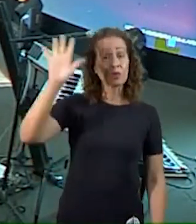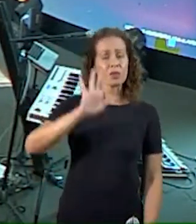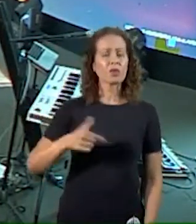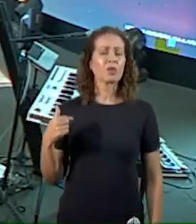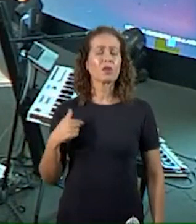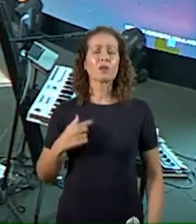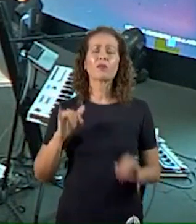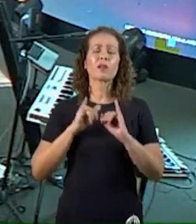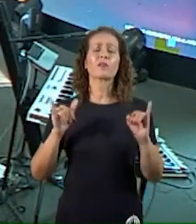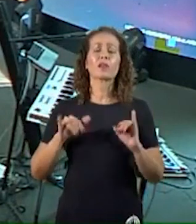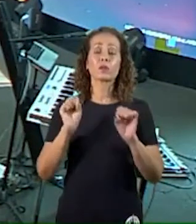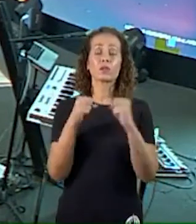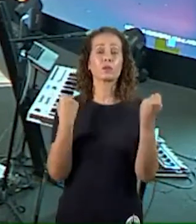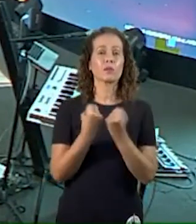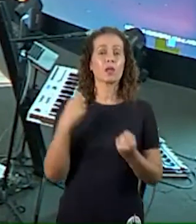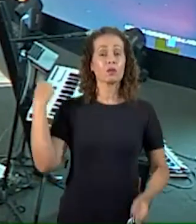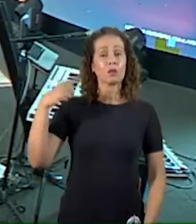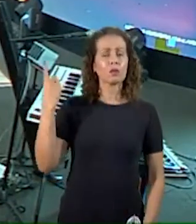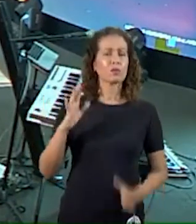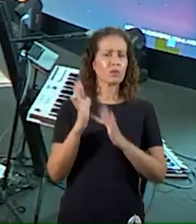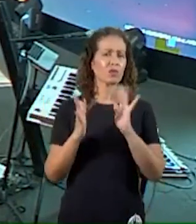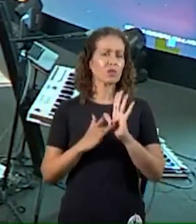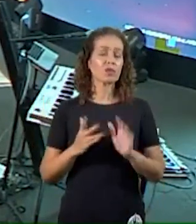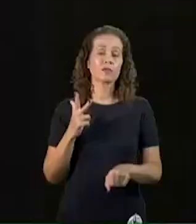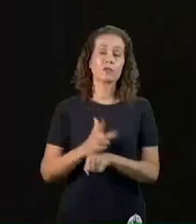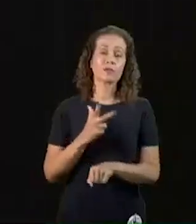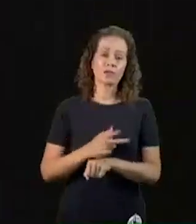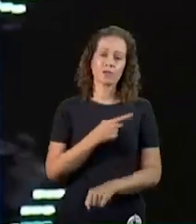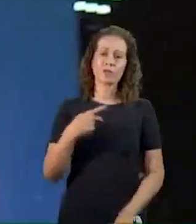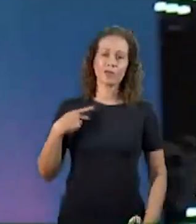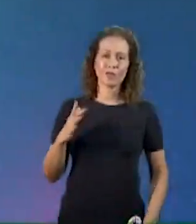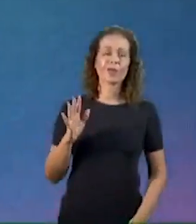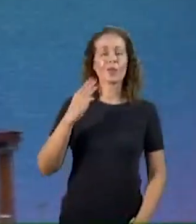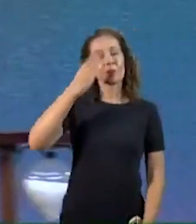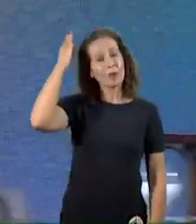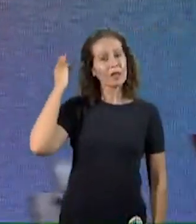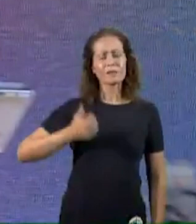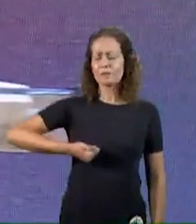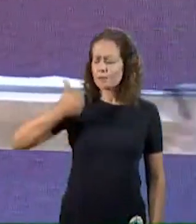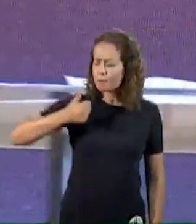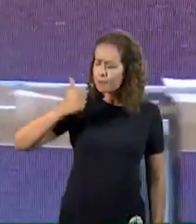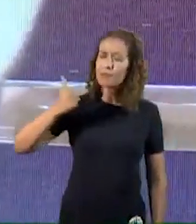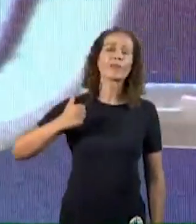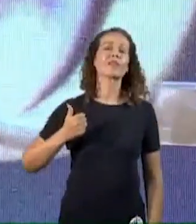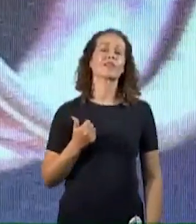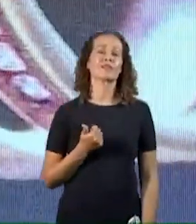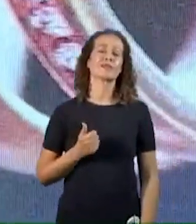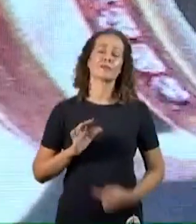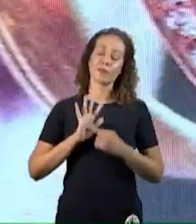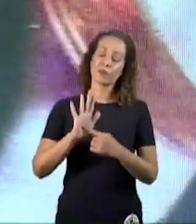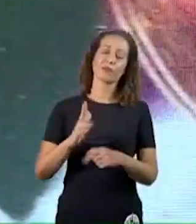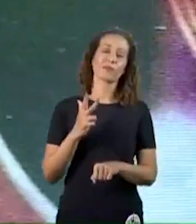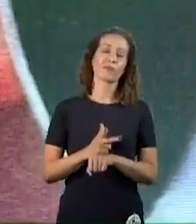meus seminários Loucos por Jesus, que eu fiz durante mais de 7 anos no Brasil? Um vídeo do pastor Márcio. Primeira coisa que eu passava.